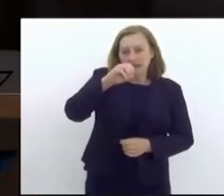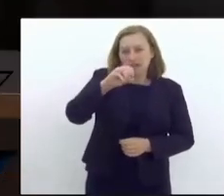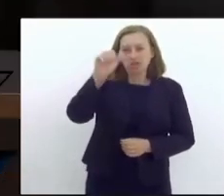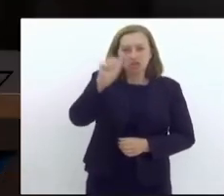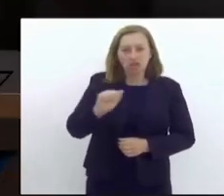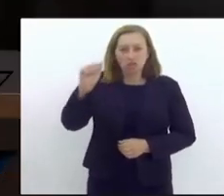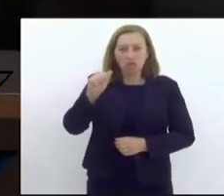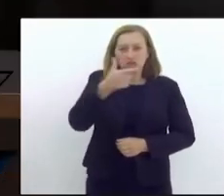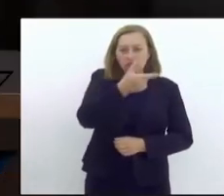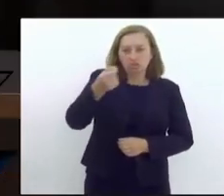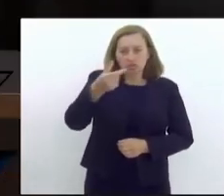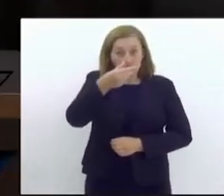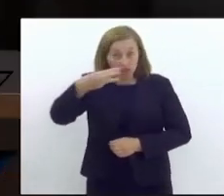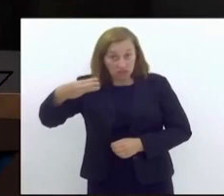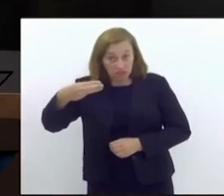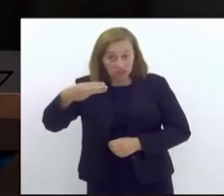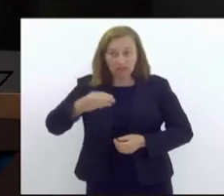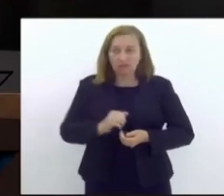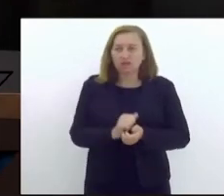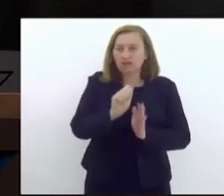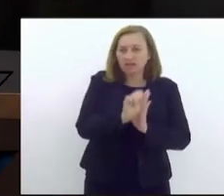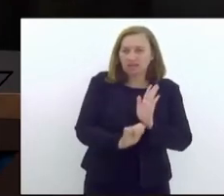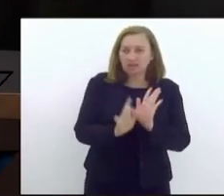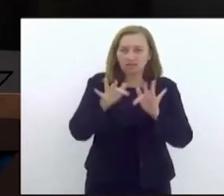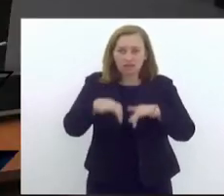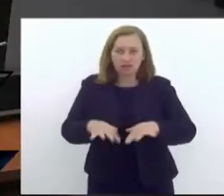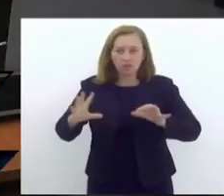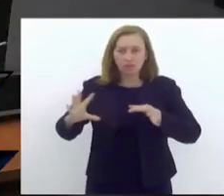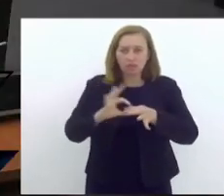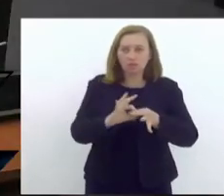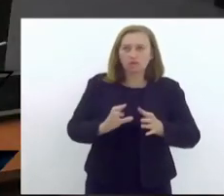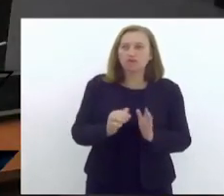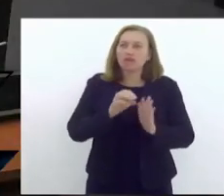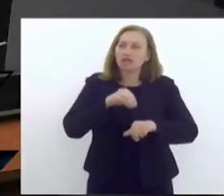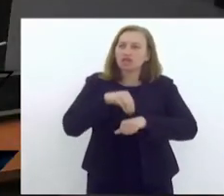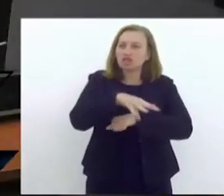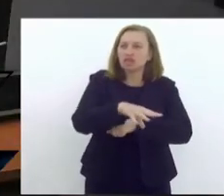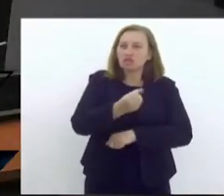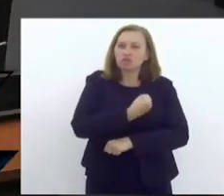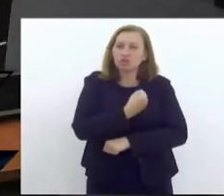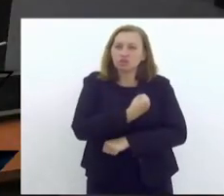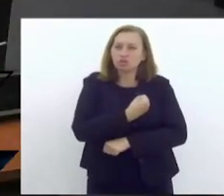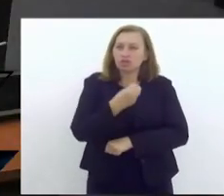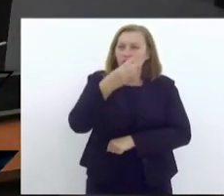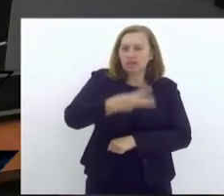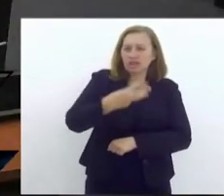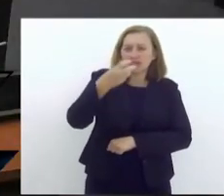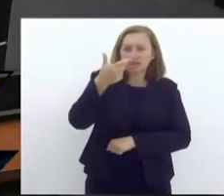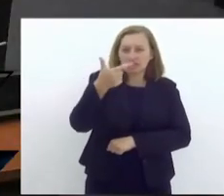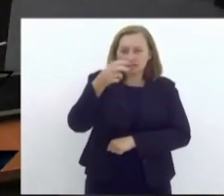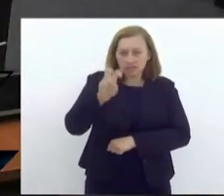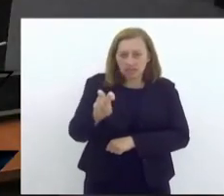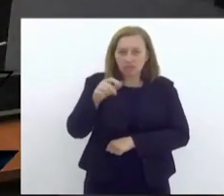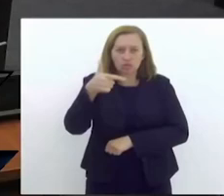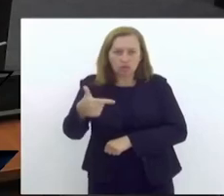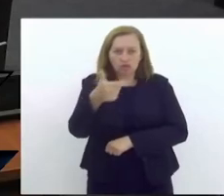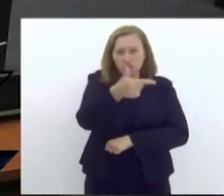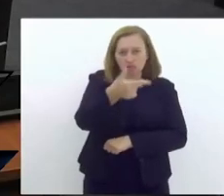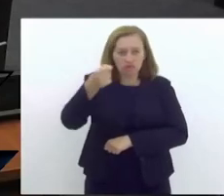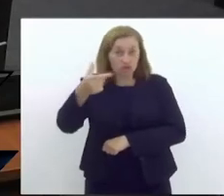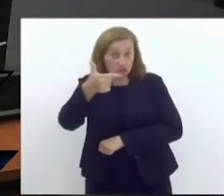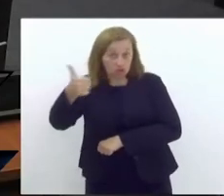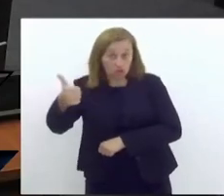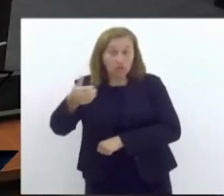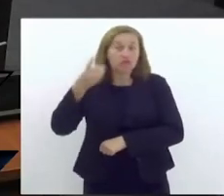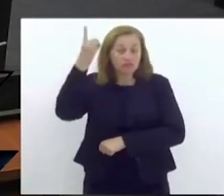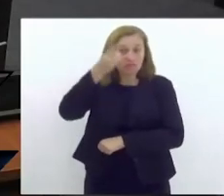2023 redação final assim emendada indicação Legislativa número 352 2021 de autoria